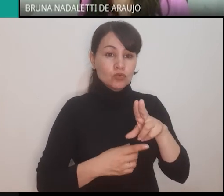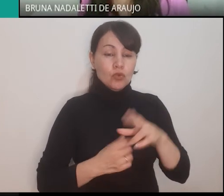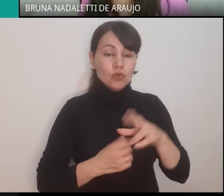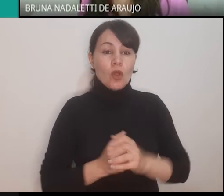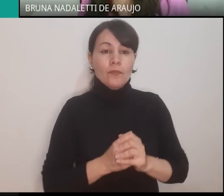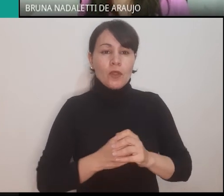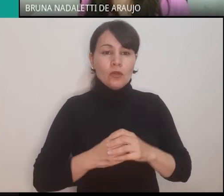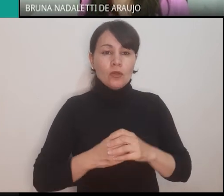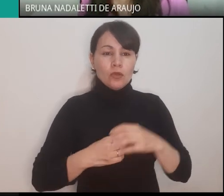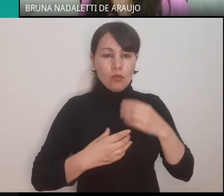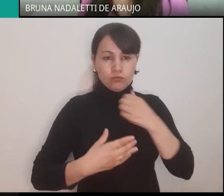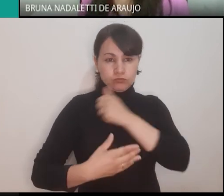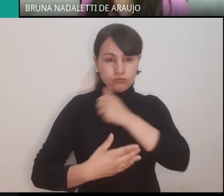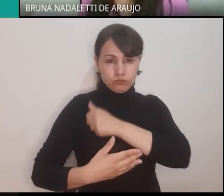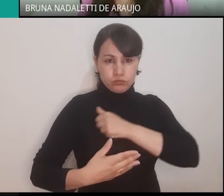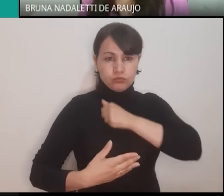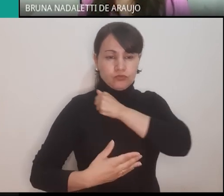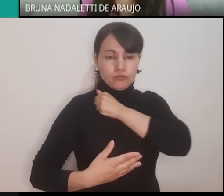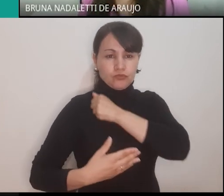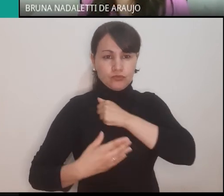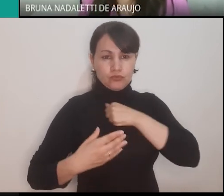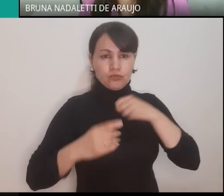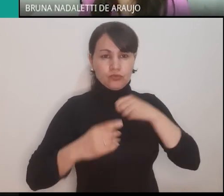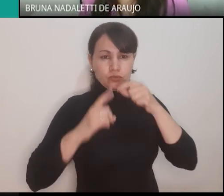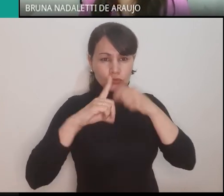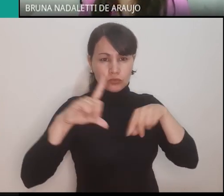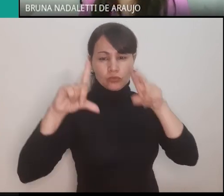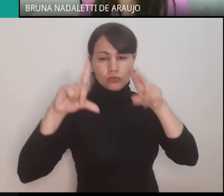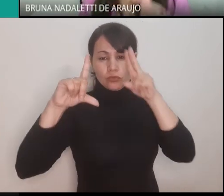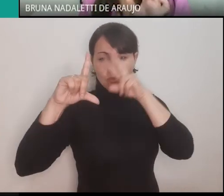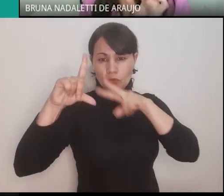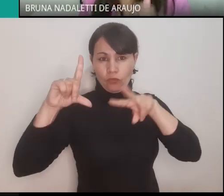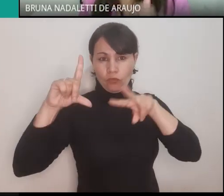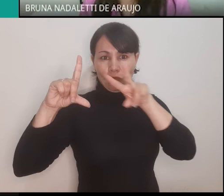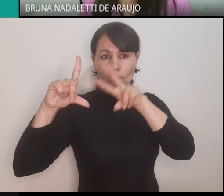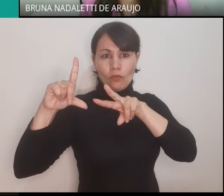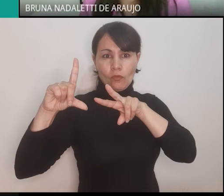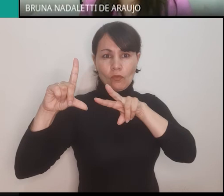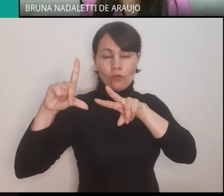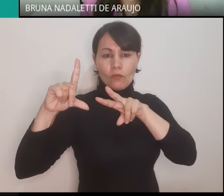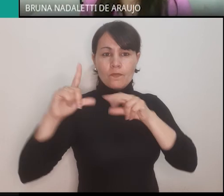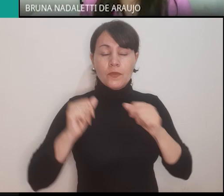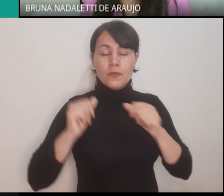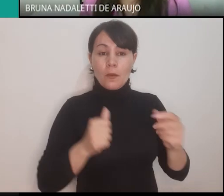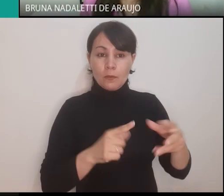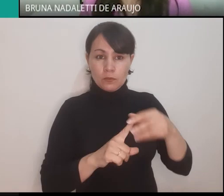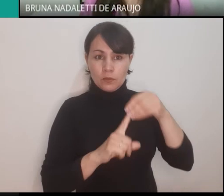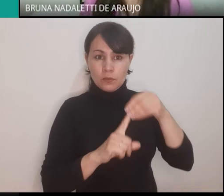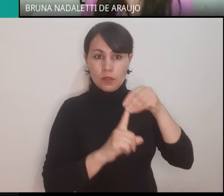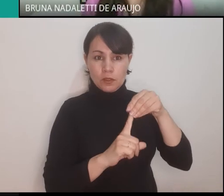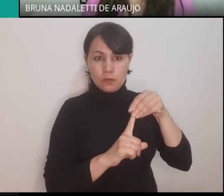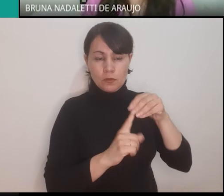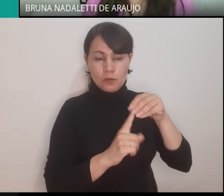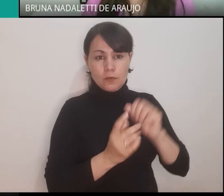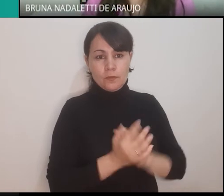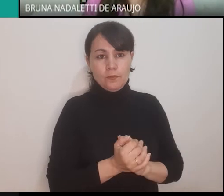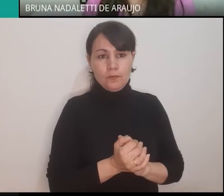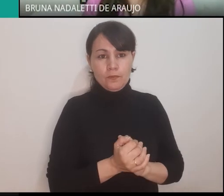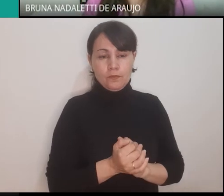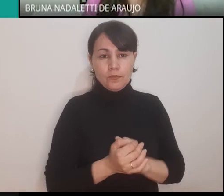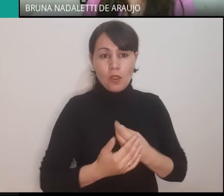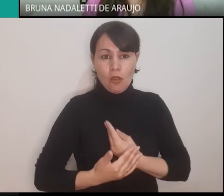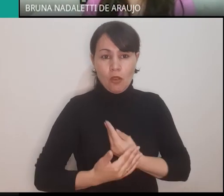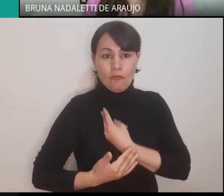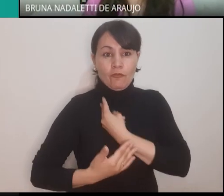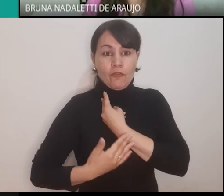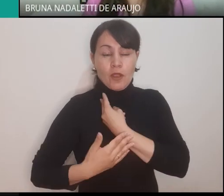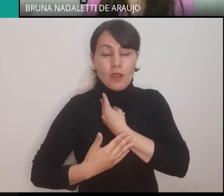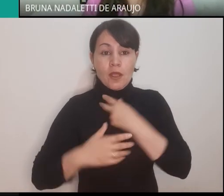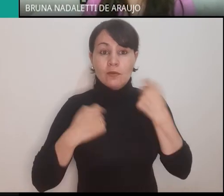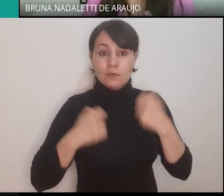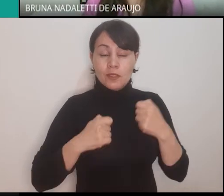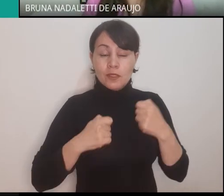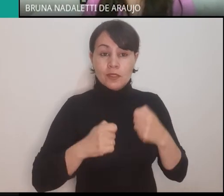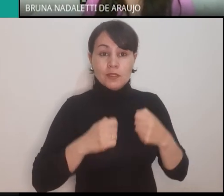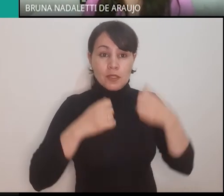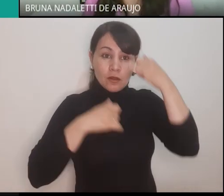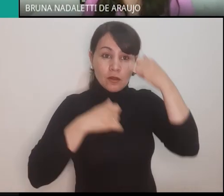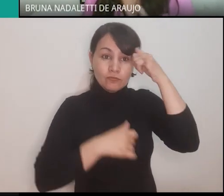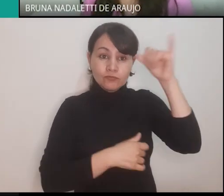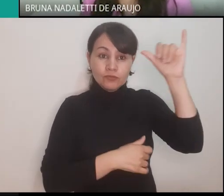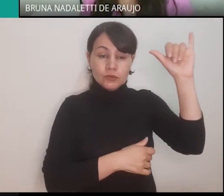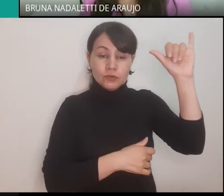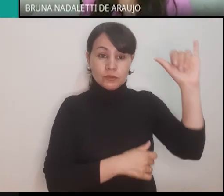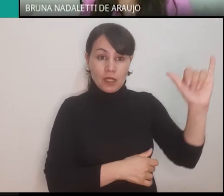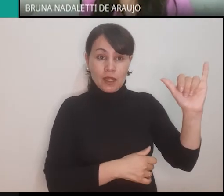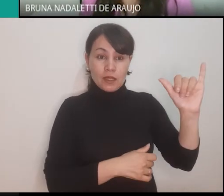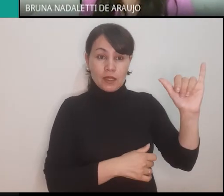para inserção quando forem tunelizados, principalmente. A veia subclávia deve ser evitada devido ao